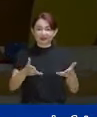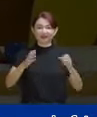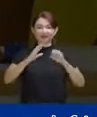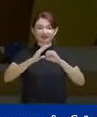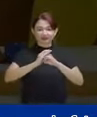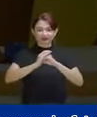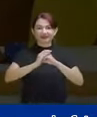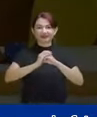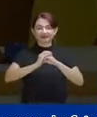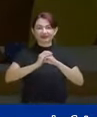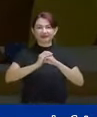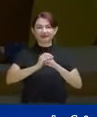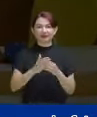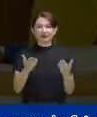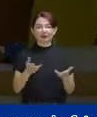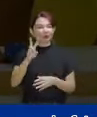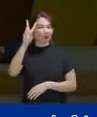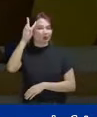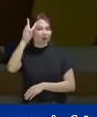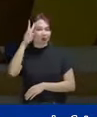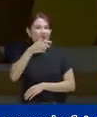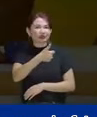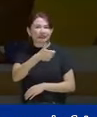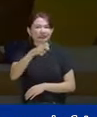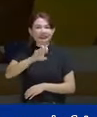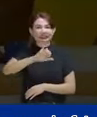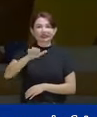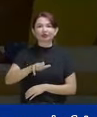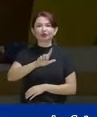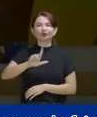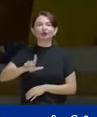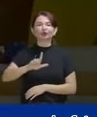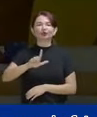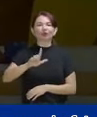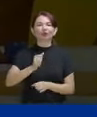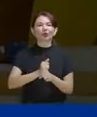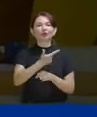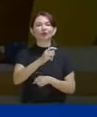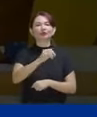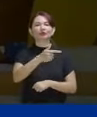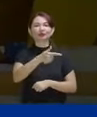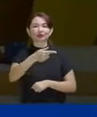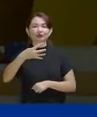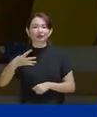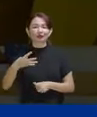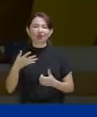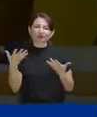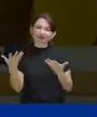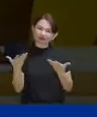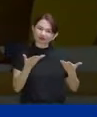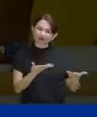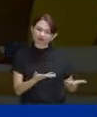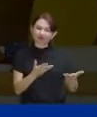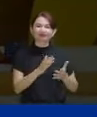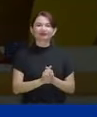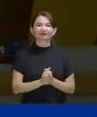Tribunal Regional Eleitoral nesta segunda-feira, 15 de julho de 2024, sejam todos acolhidos.